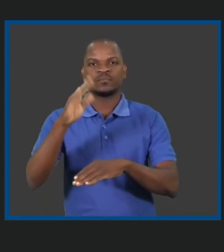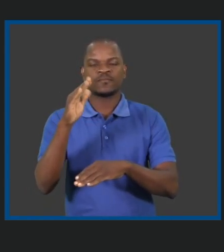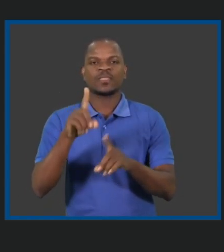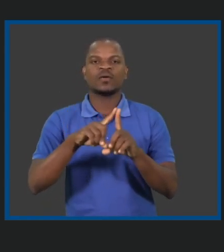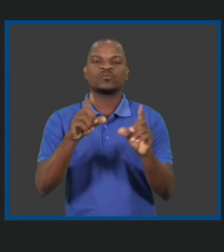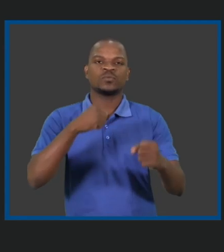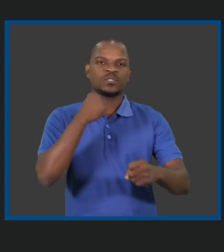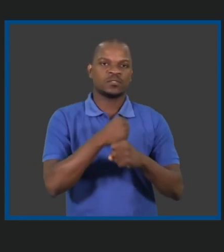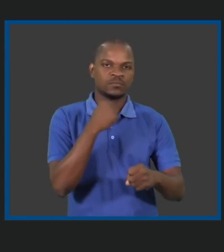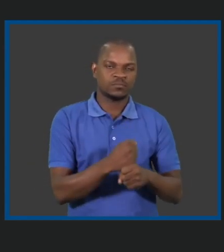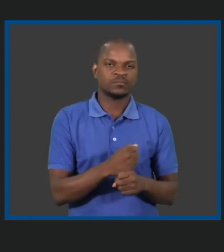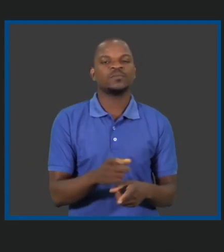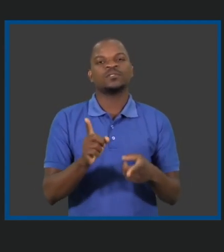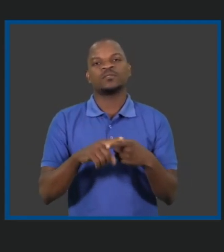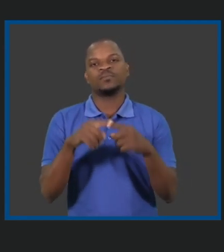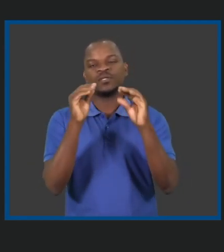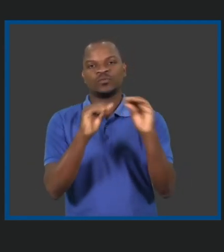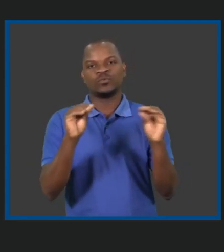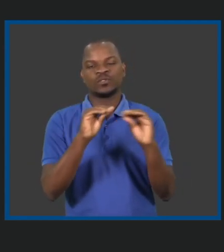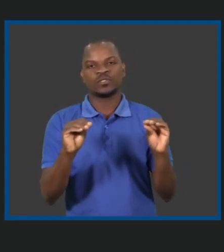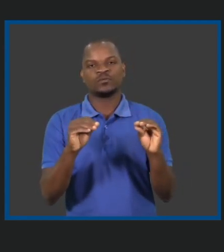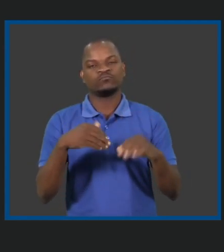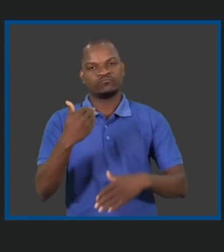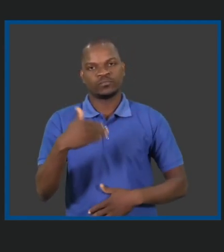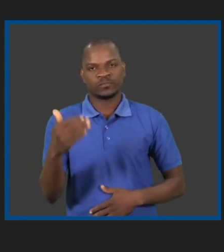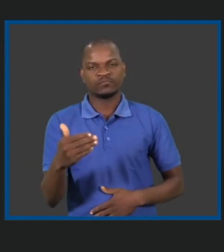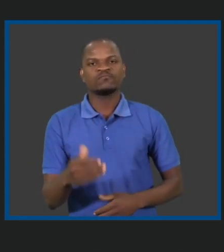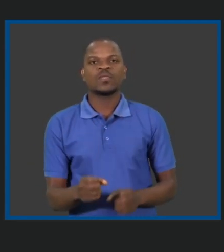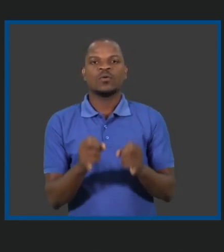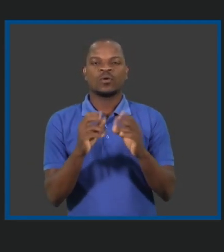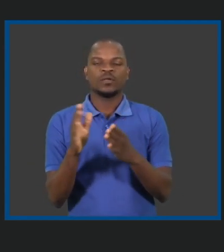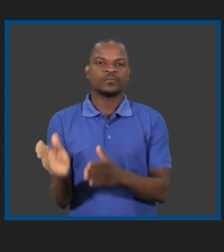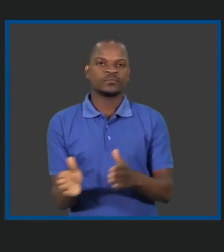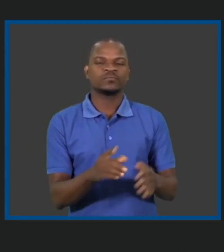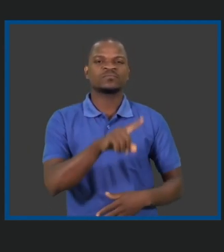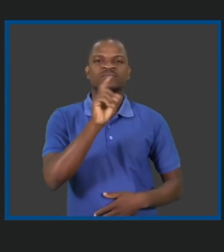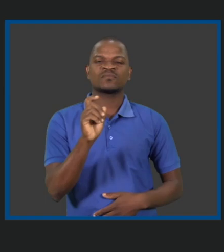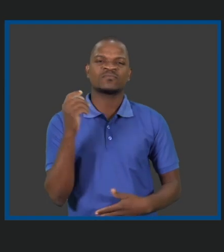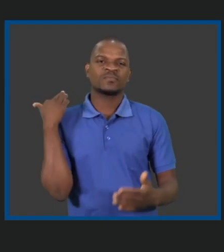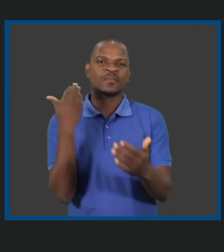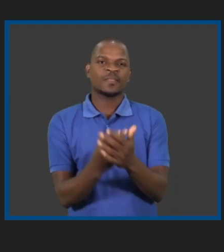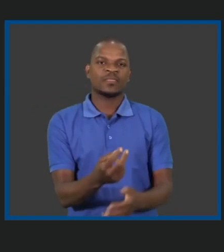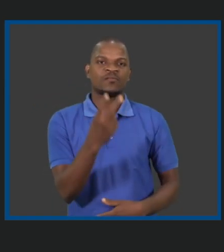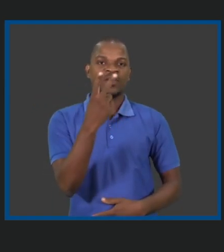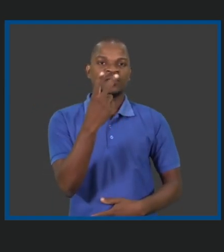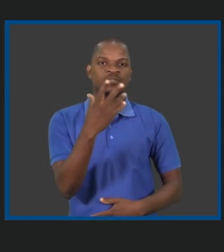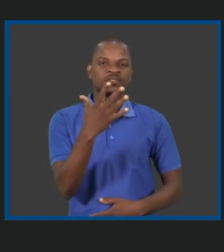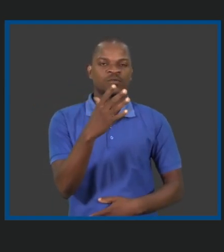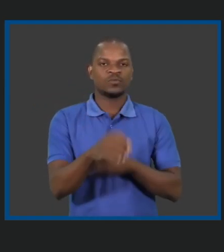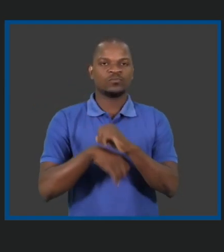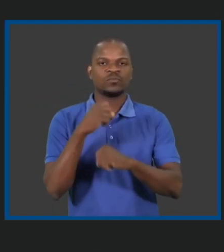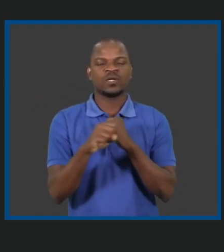sócio-profissional tanto como educativa no seu dia a dia e durante os 25 anos alguns ganhos